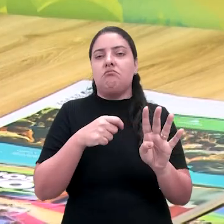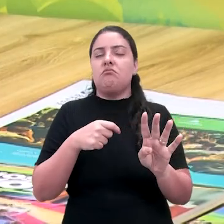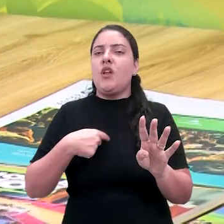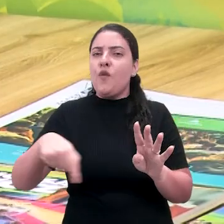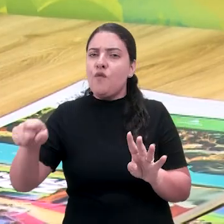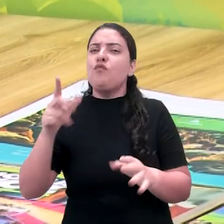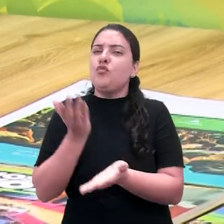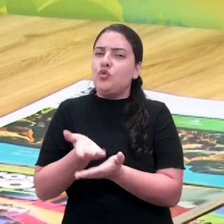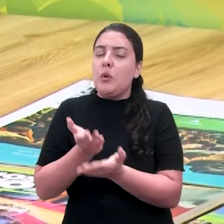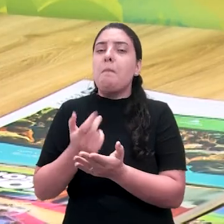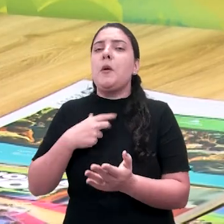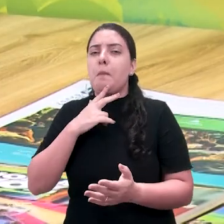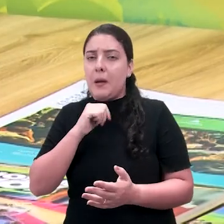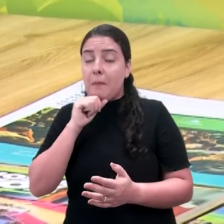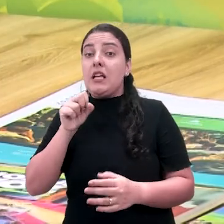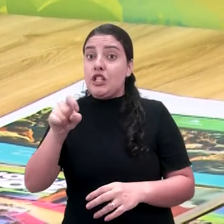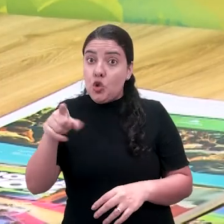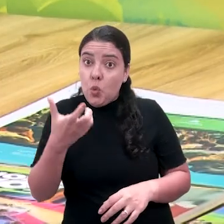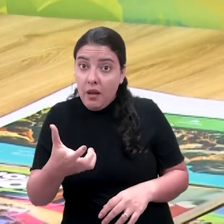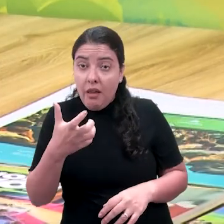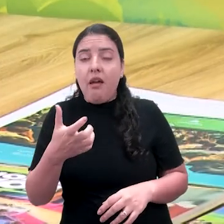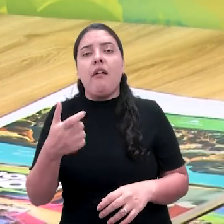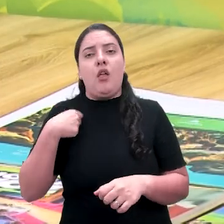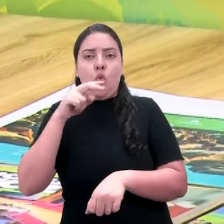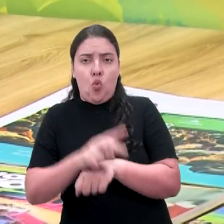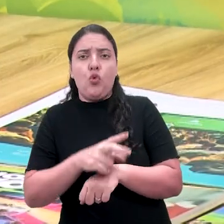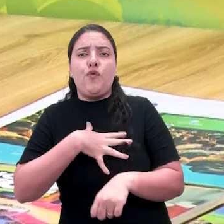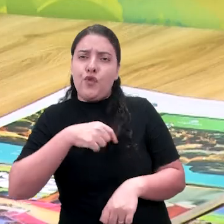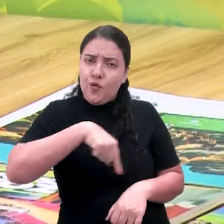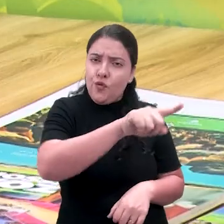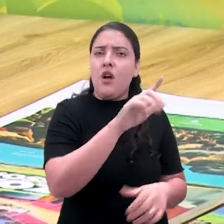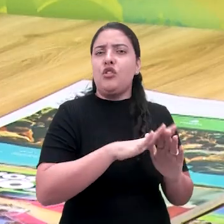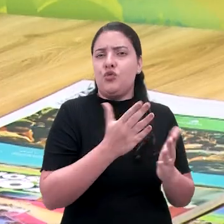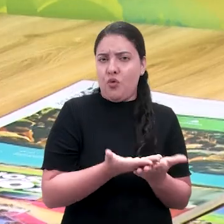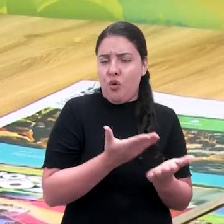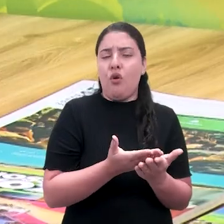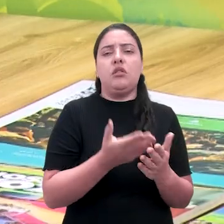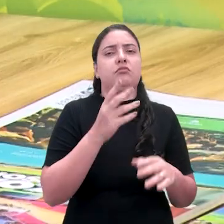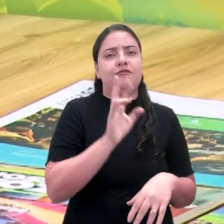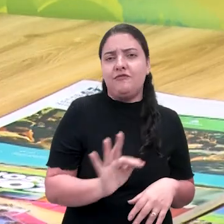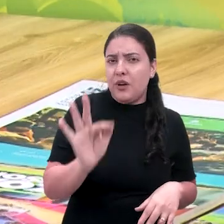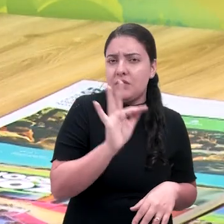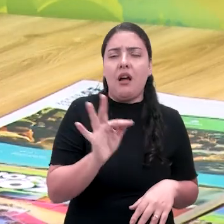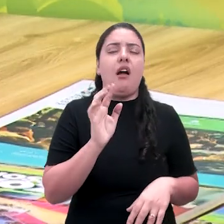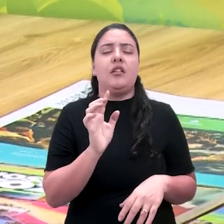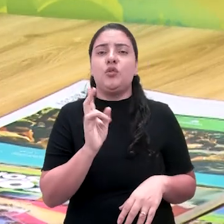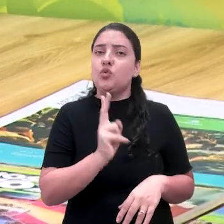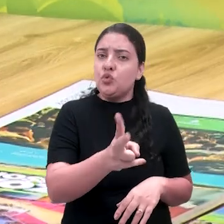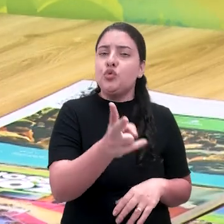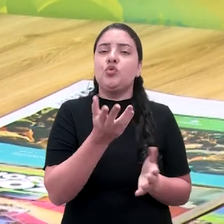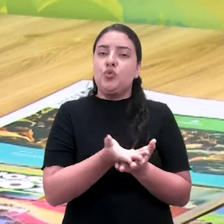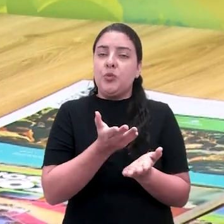pais, sabe? Do apoio de dizer assim, se você quiser, a gente vai dar todo o apoio para vocês, Tanto eu como ele